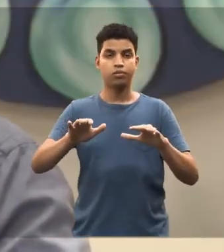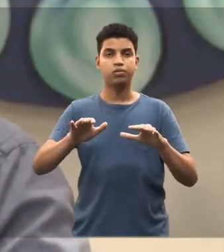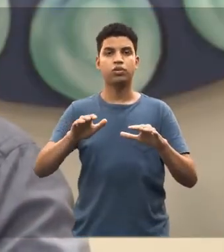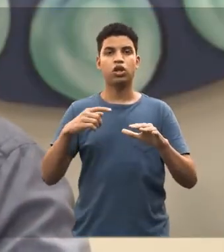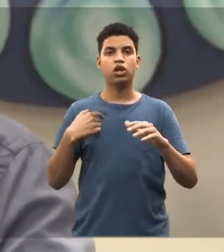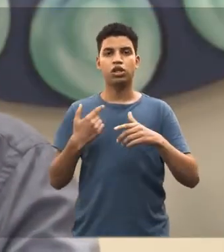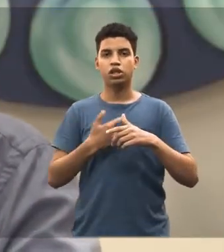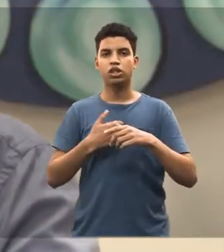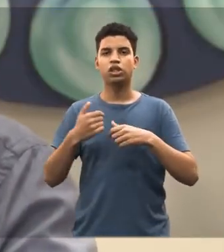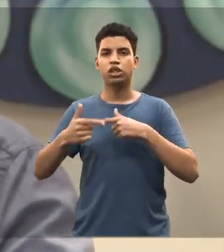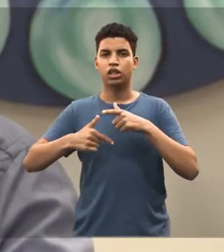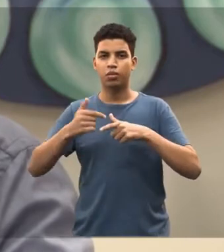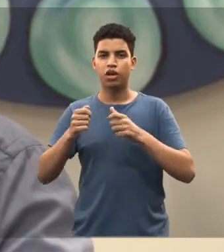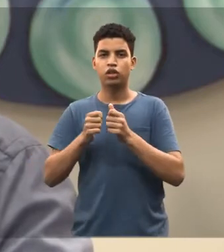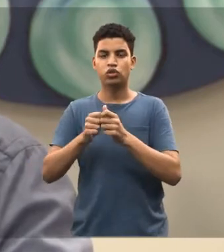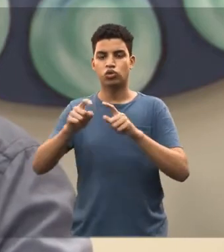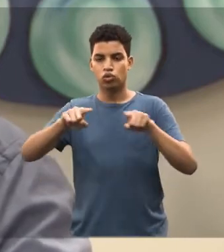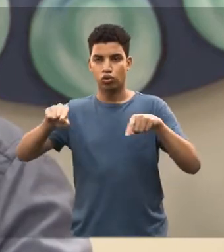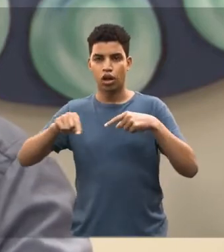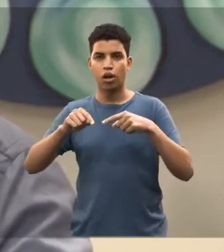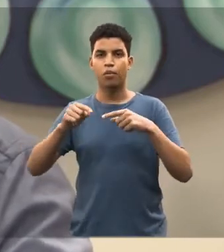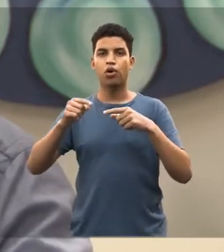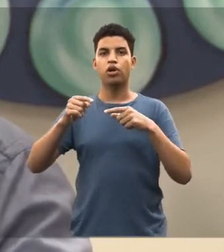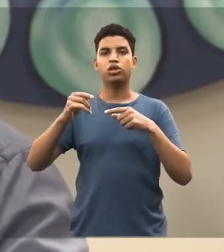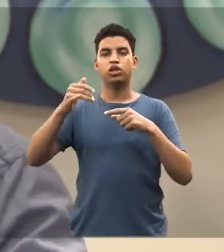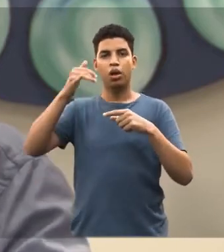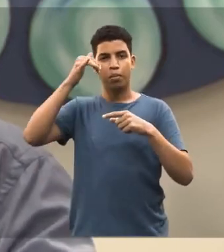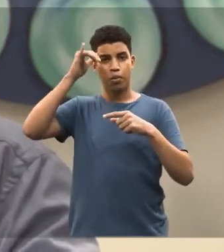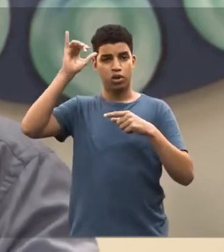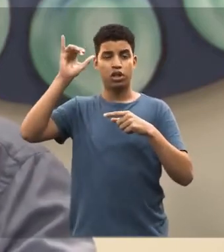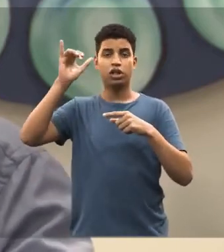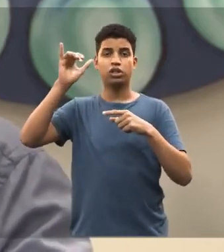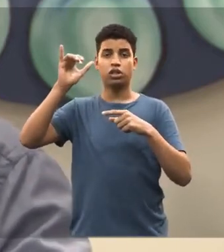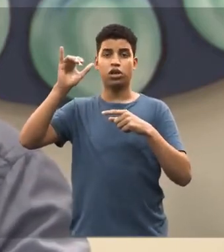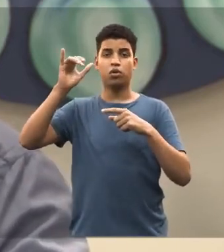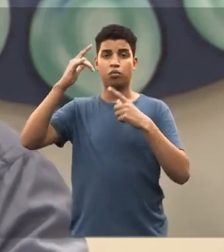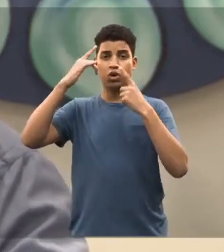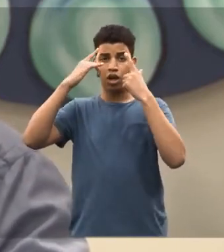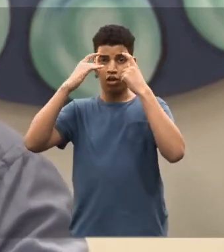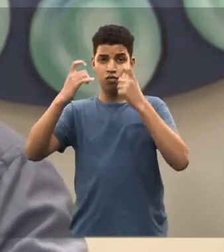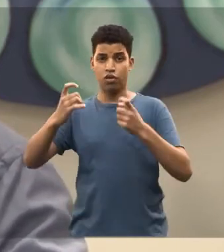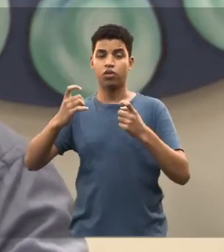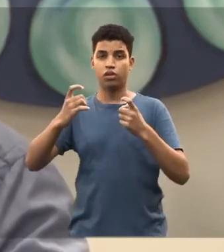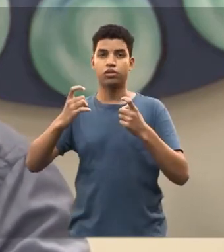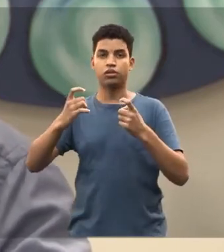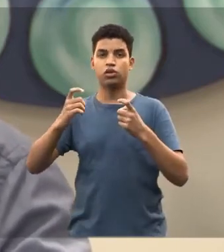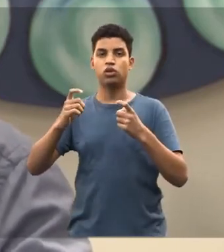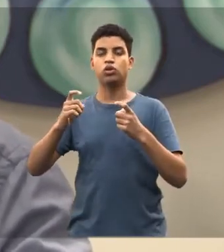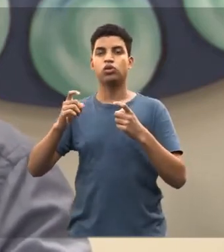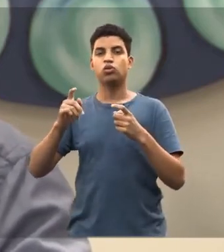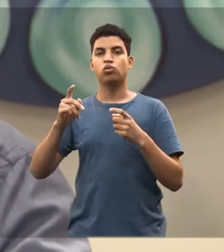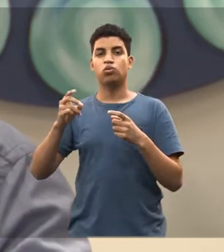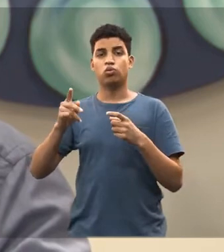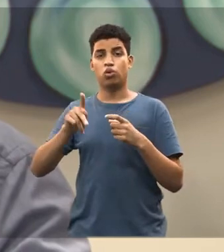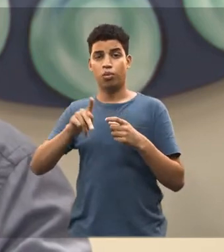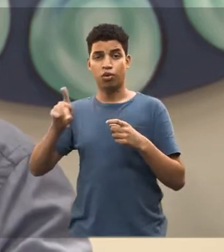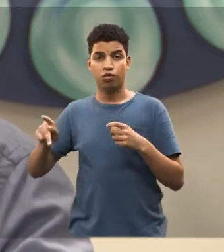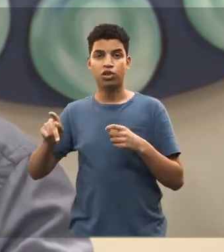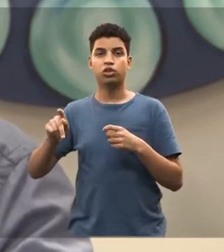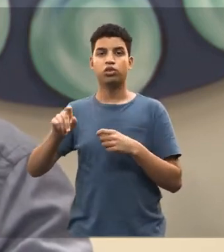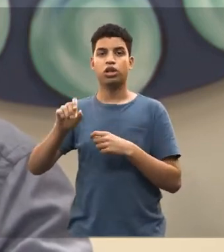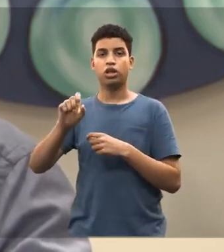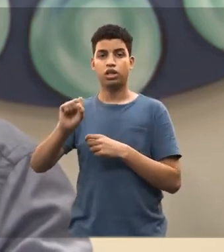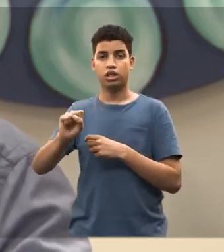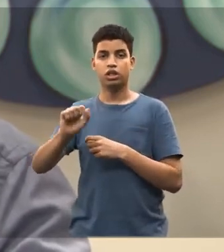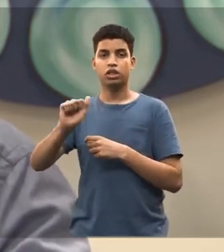atuado junto ao Laboratório de Prevenção à Violência, especificamente com a professora Sabrina Mazo da Fonseca, em projetos